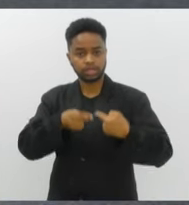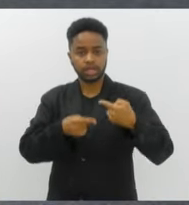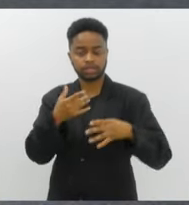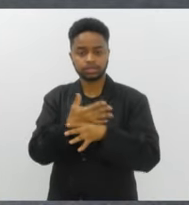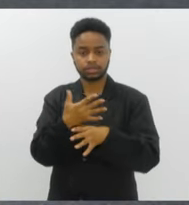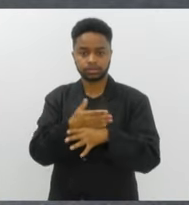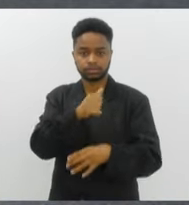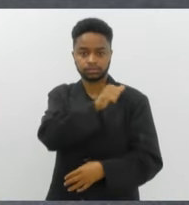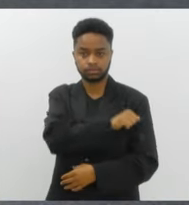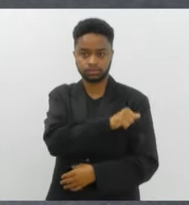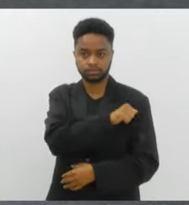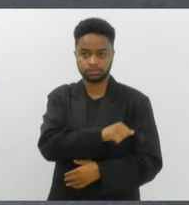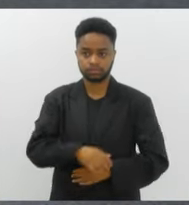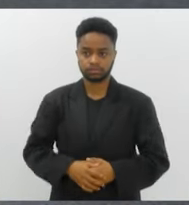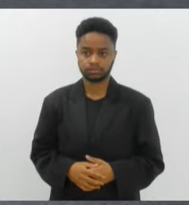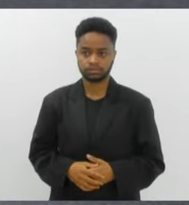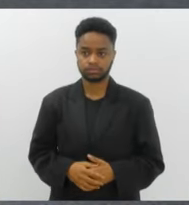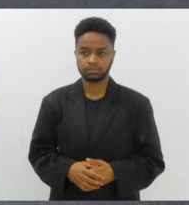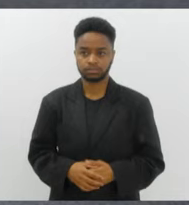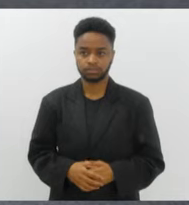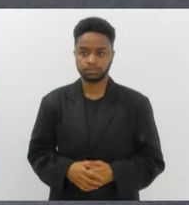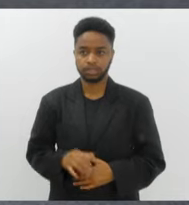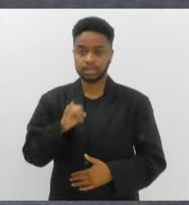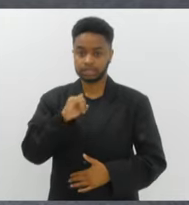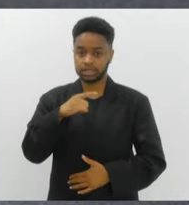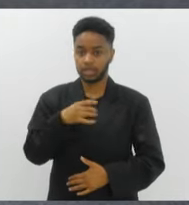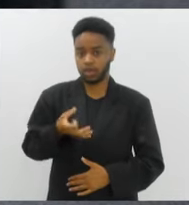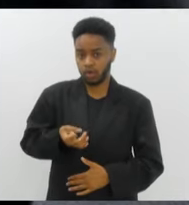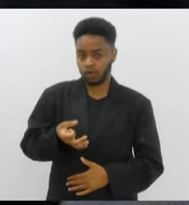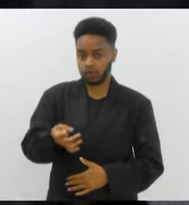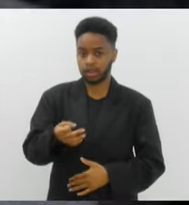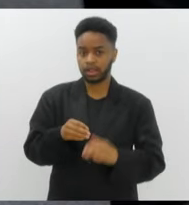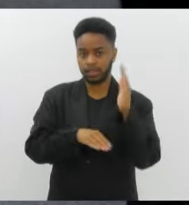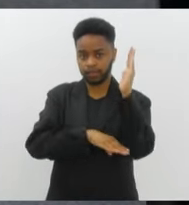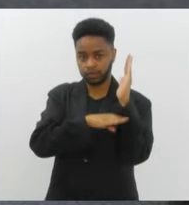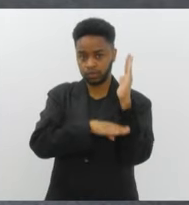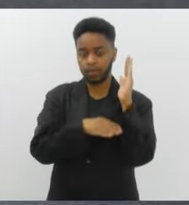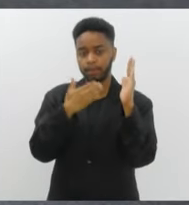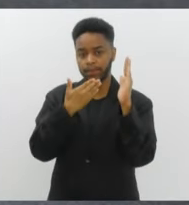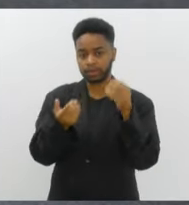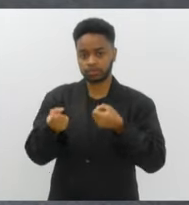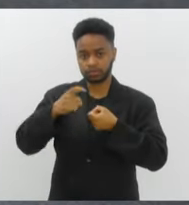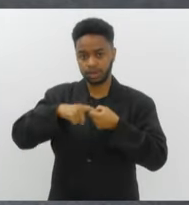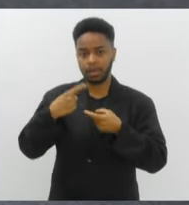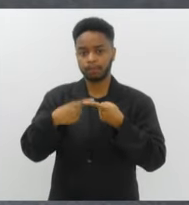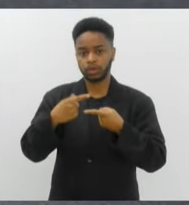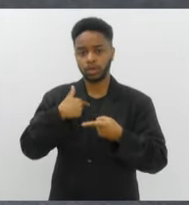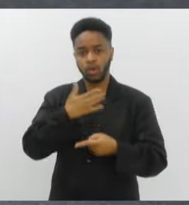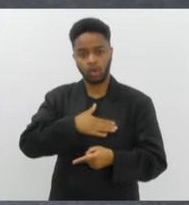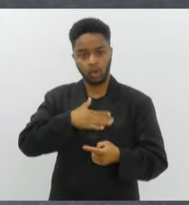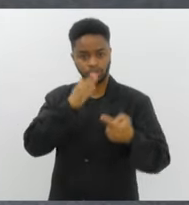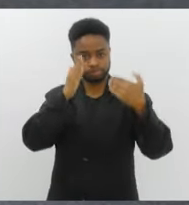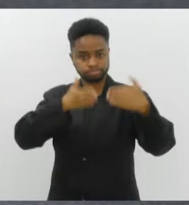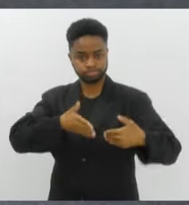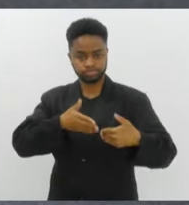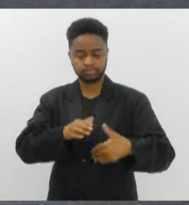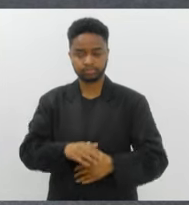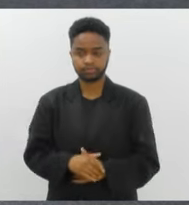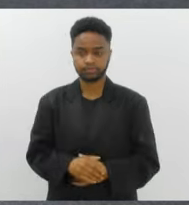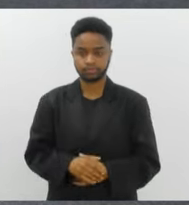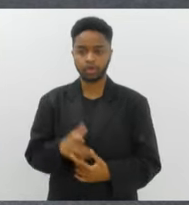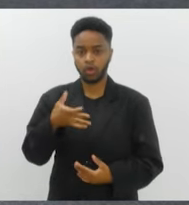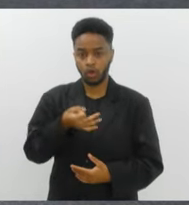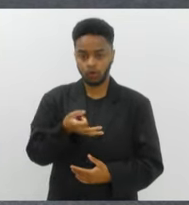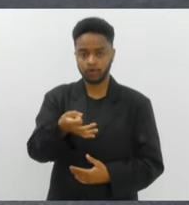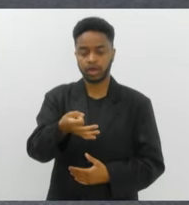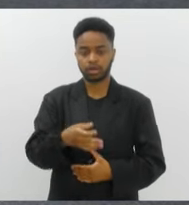Janeiro. Se tiver algum covarde aí no elevador, peça para voltar, que eu gosto é de embate.